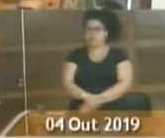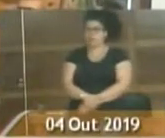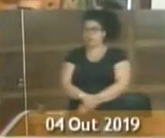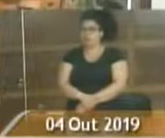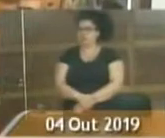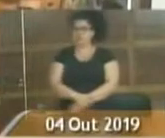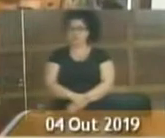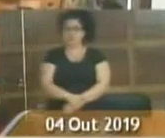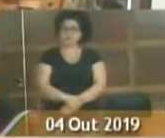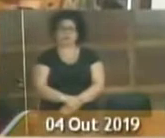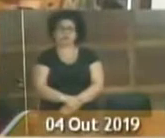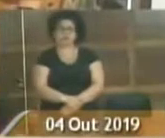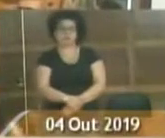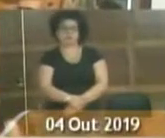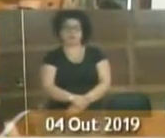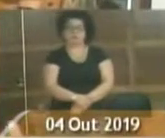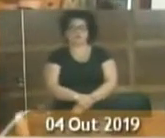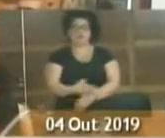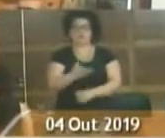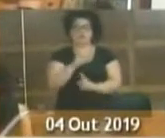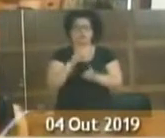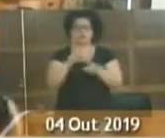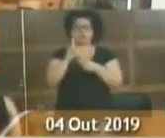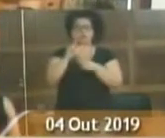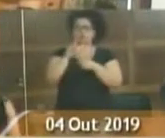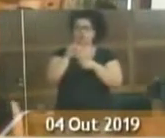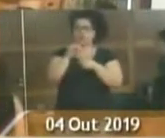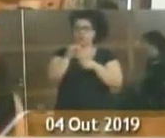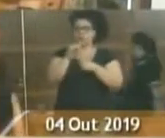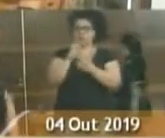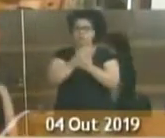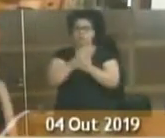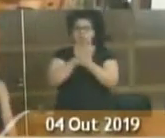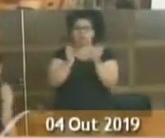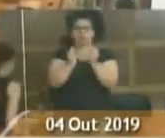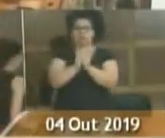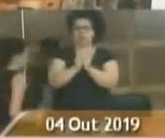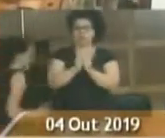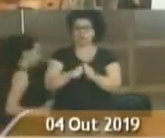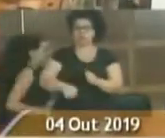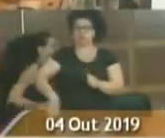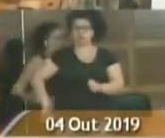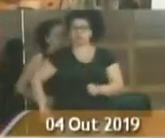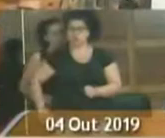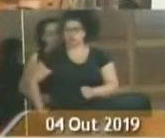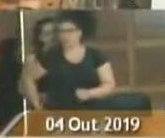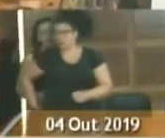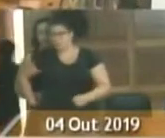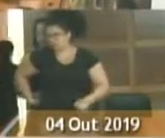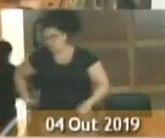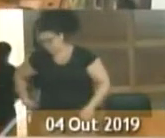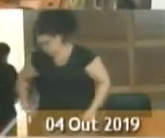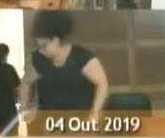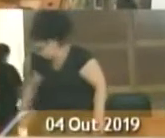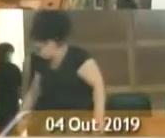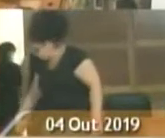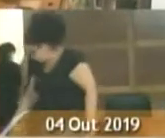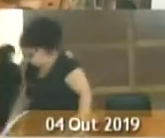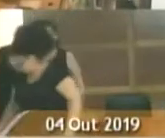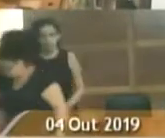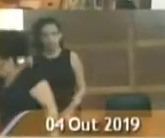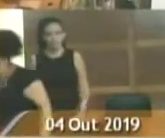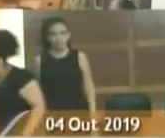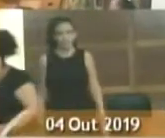Luanda. Luana acompanha a gente, está sempre presente em tudo, é uma guerreira e uma super